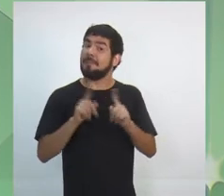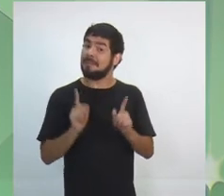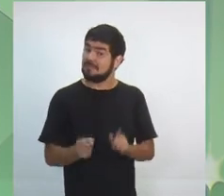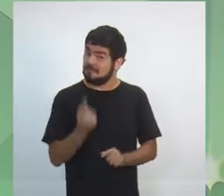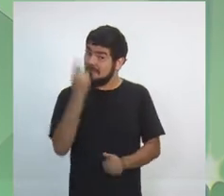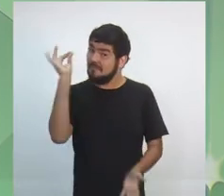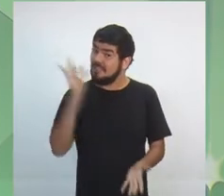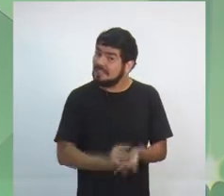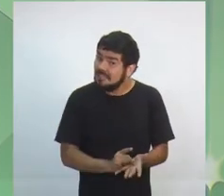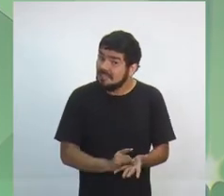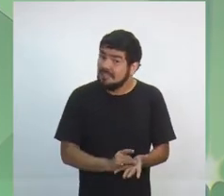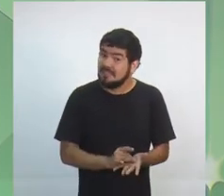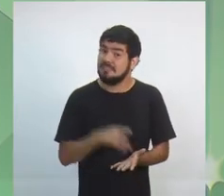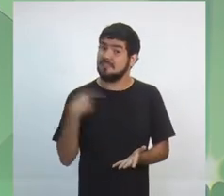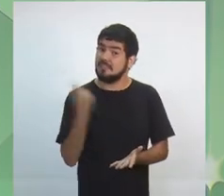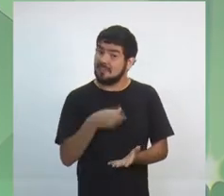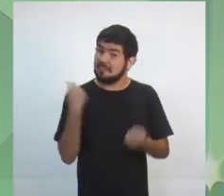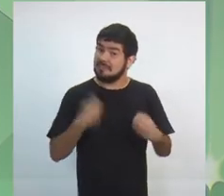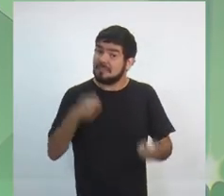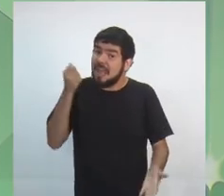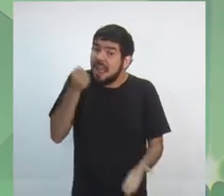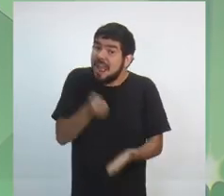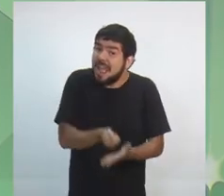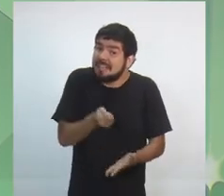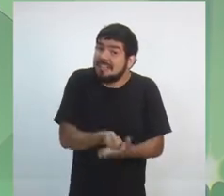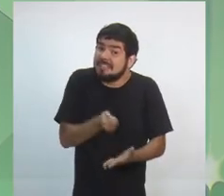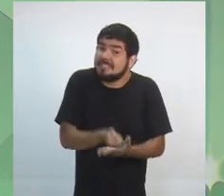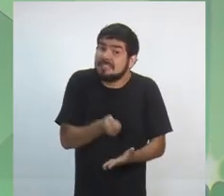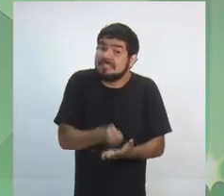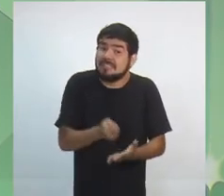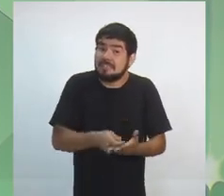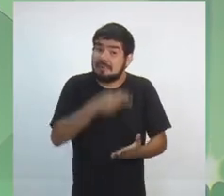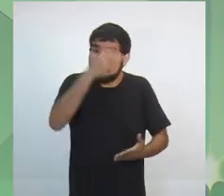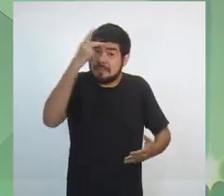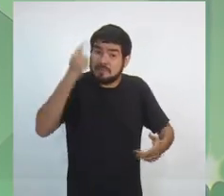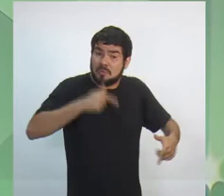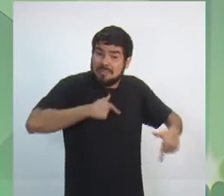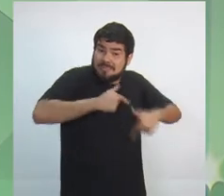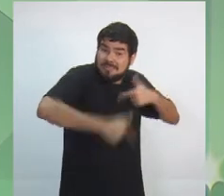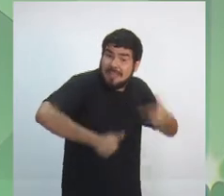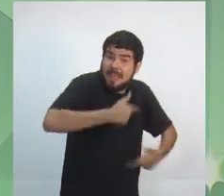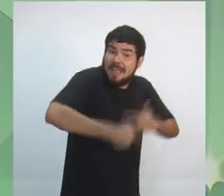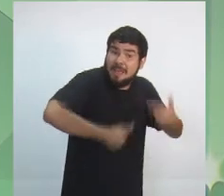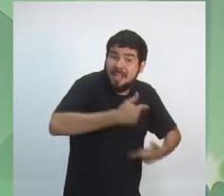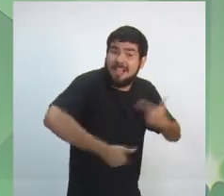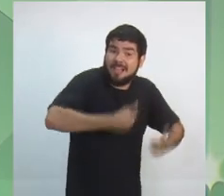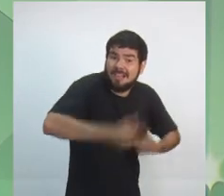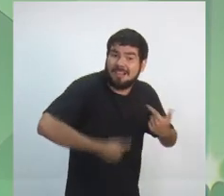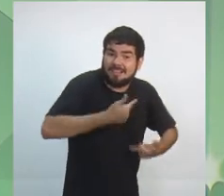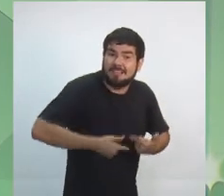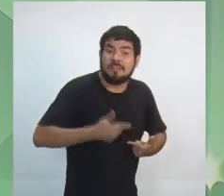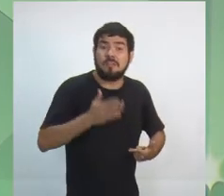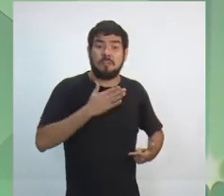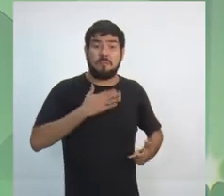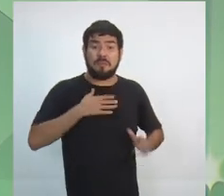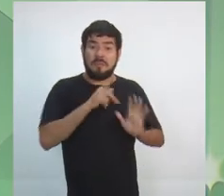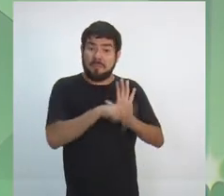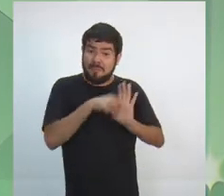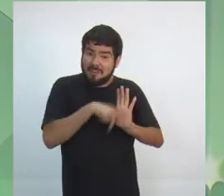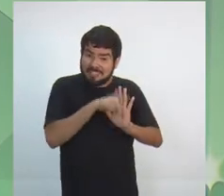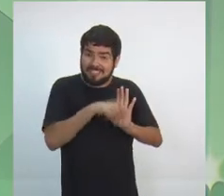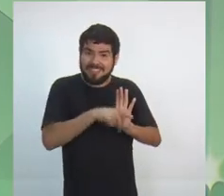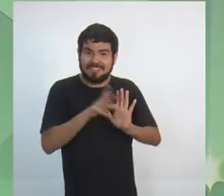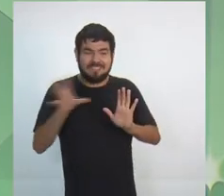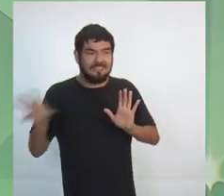fato, nós precisamos garantir mão de obra para este desenvolvimento. Então, no meu projeto de governo, nós